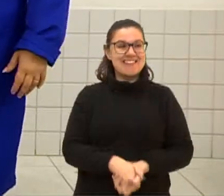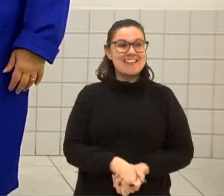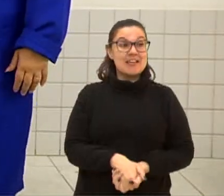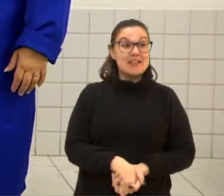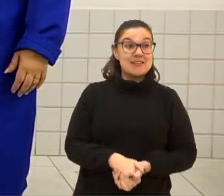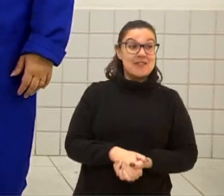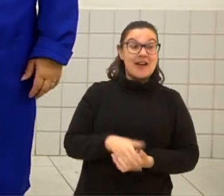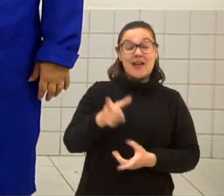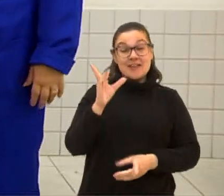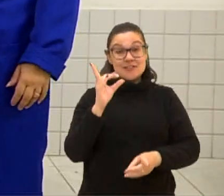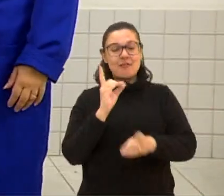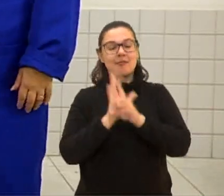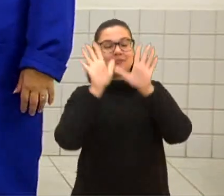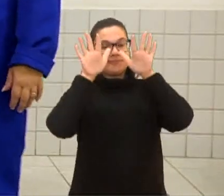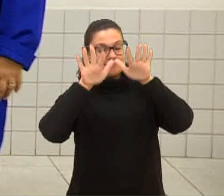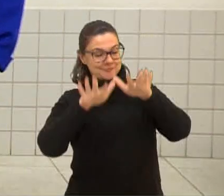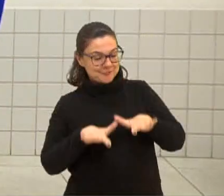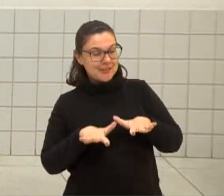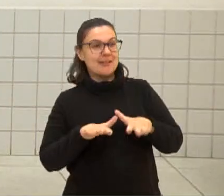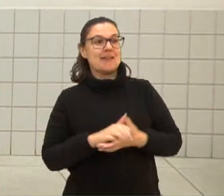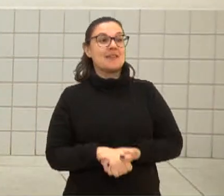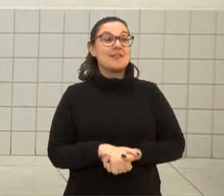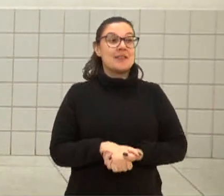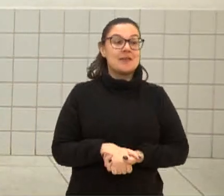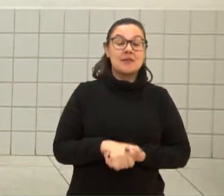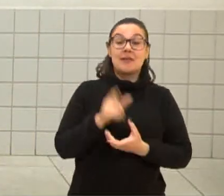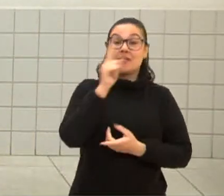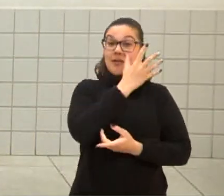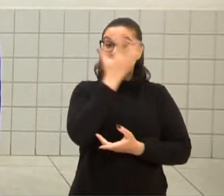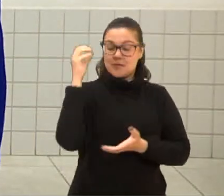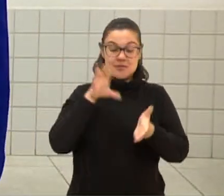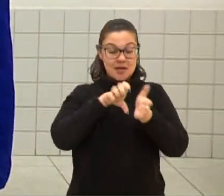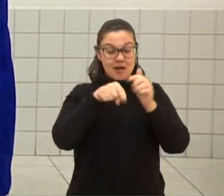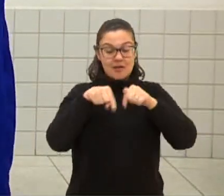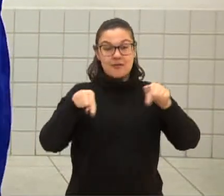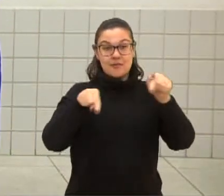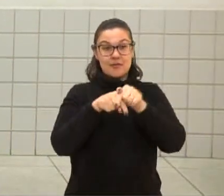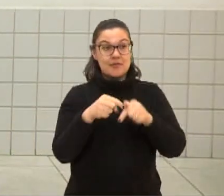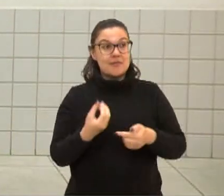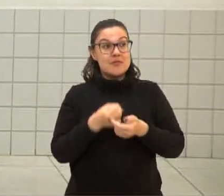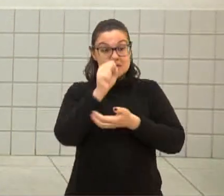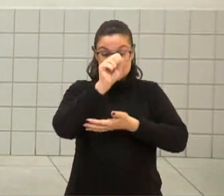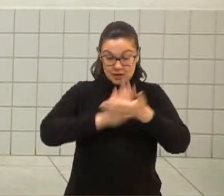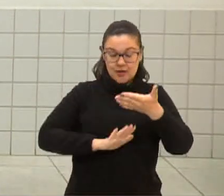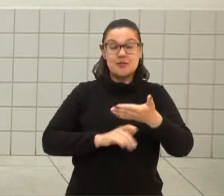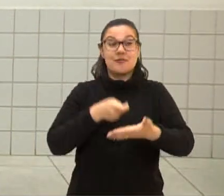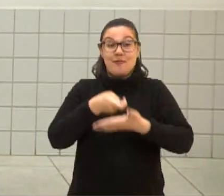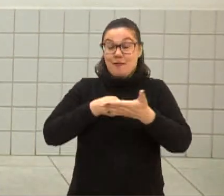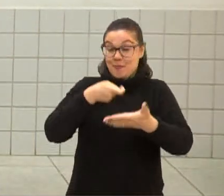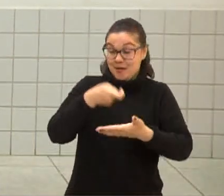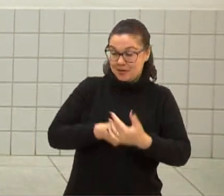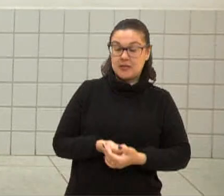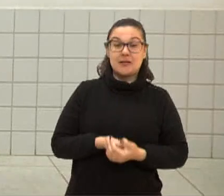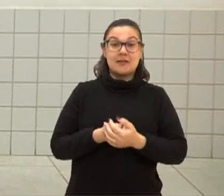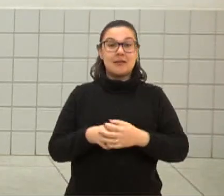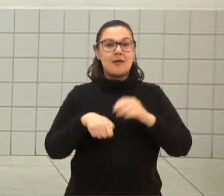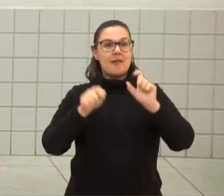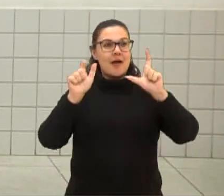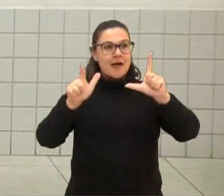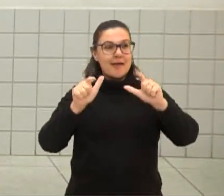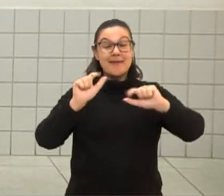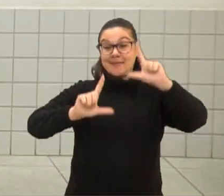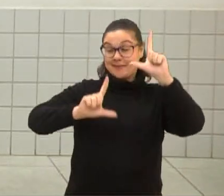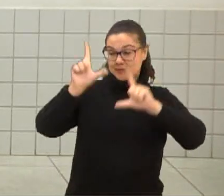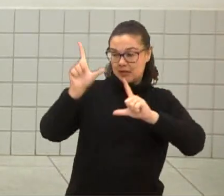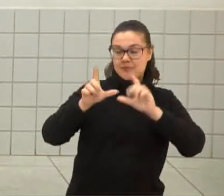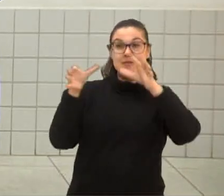vocês. E a gente vai ficando, né, por aqui. Não esqueçam de acessar o Classroom, fazer as atividades obrigatórias, pegar quem está assistindo pela